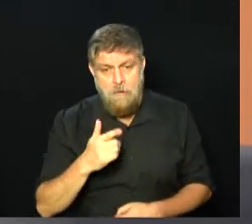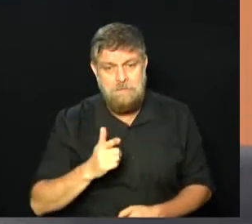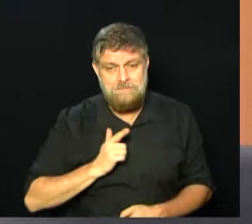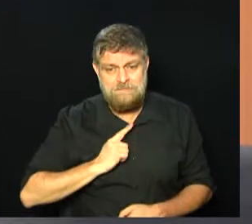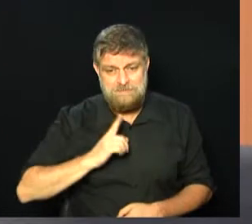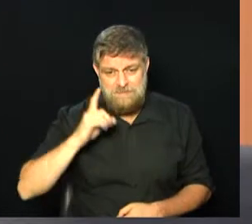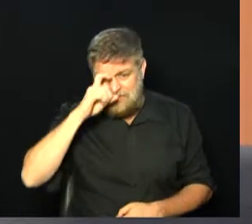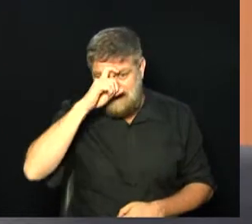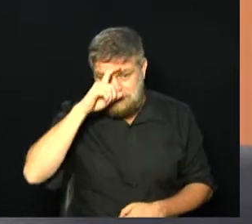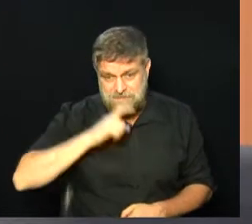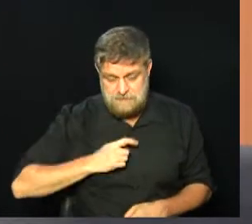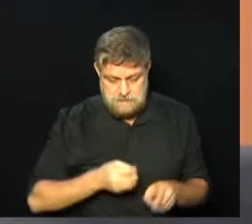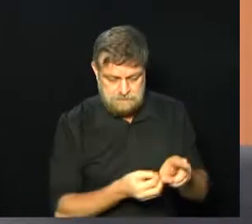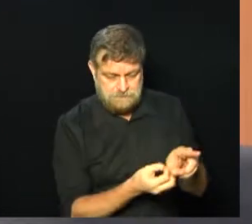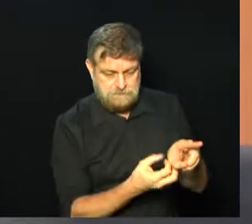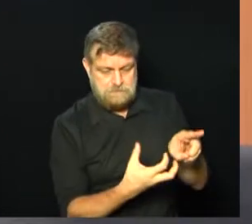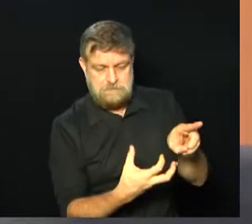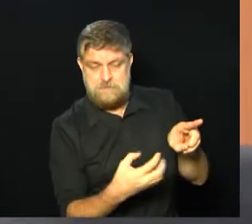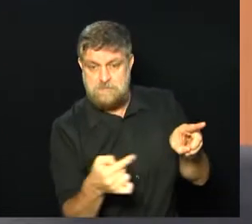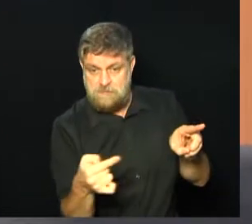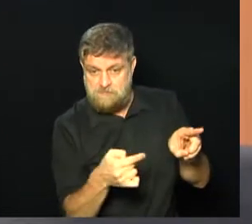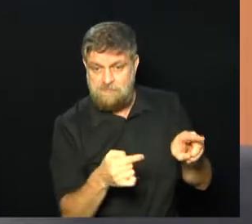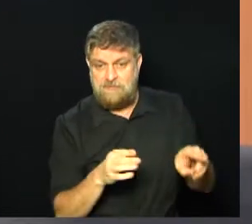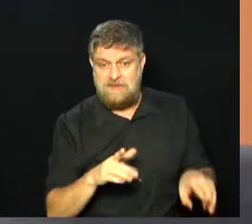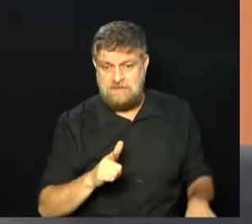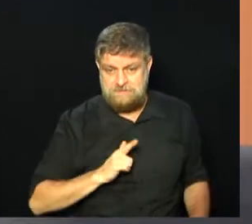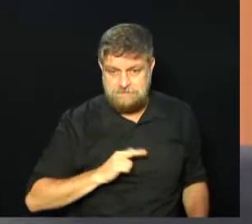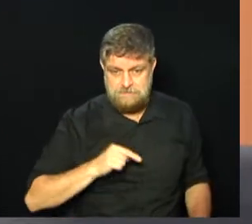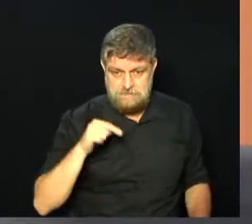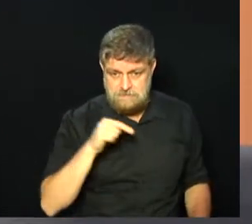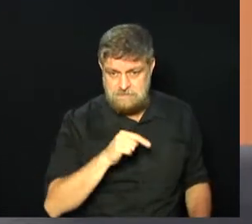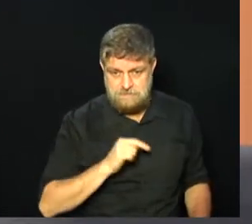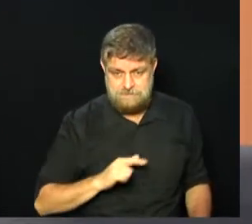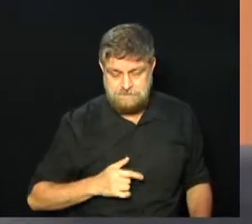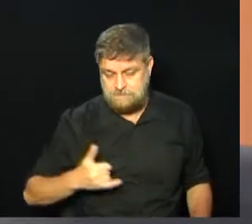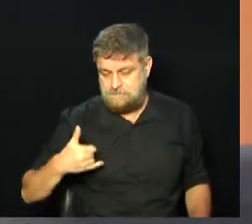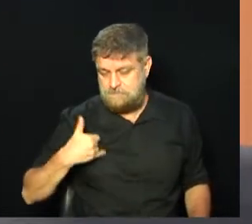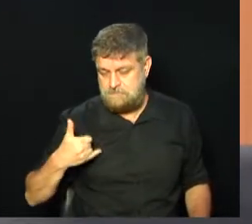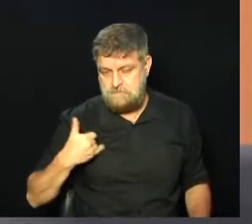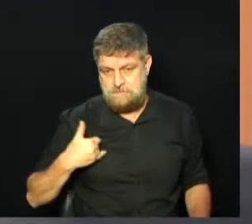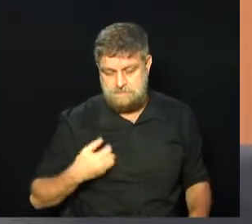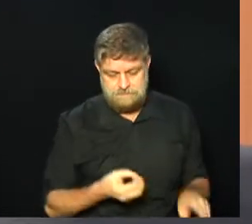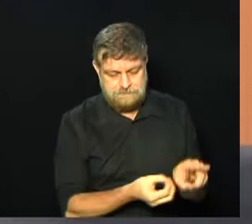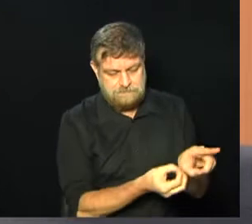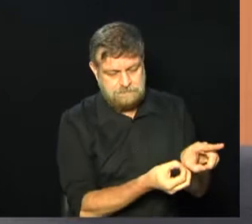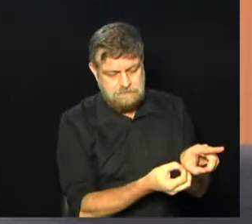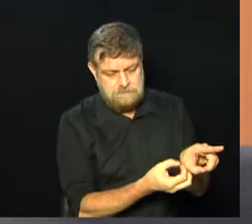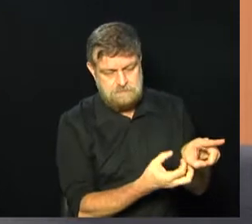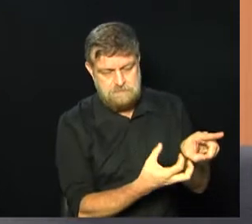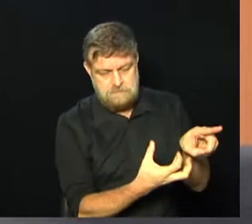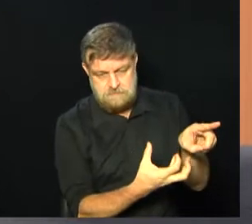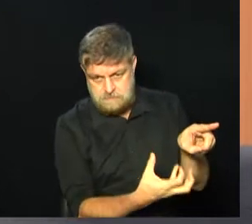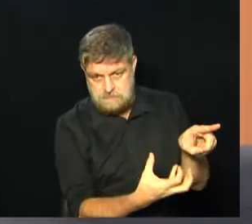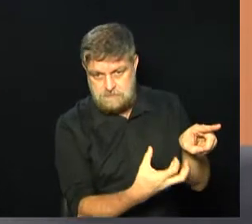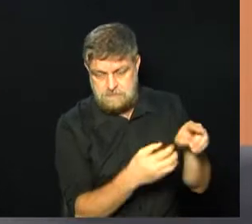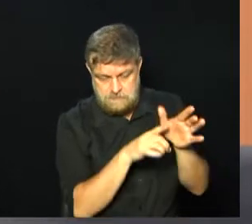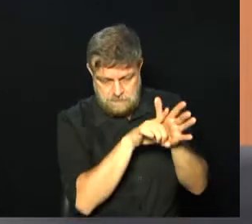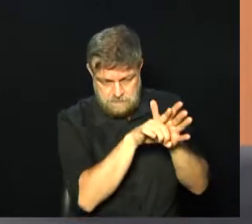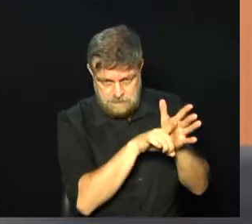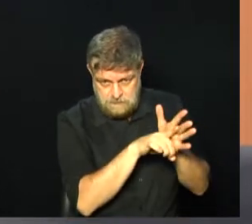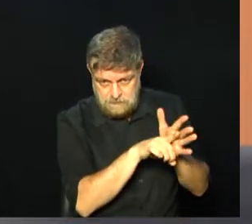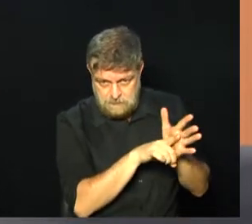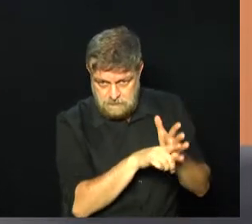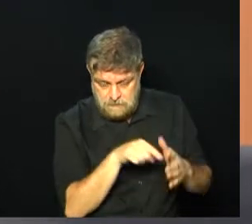porque o tumor cresceu, porque ele tem uma próstata grande pela idade, que é a hiperplasia, e você faz o exame, tem